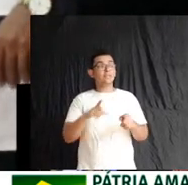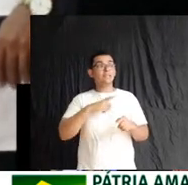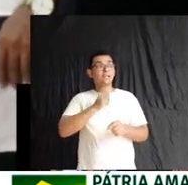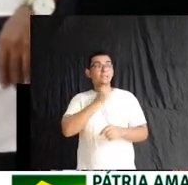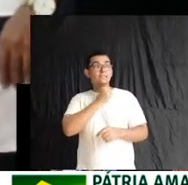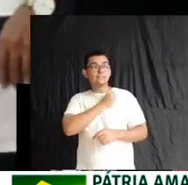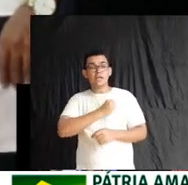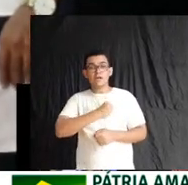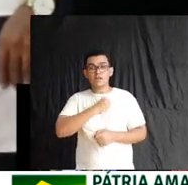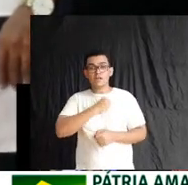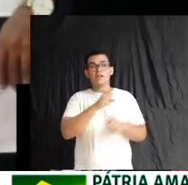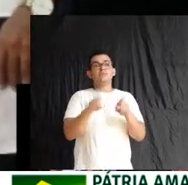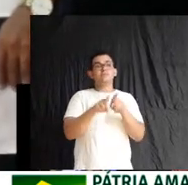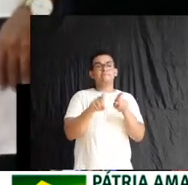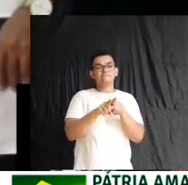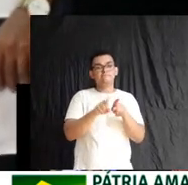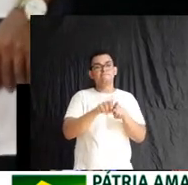imensa.